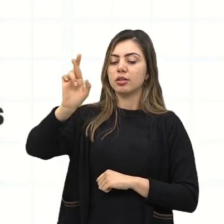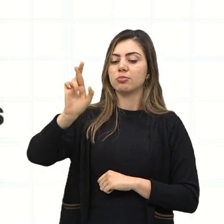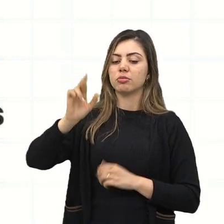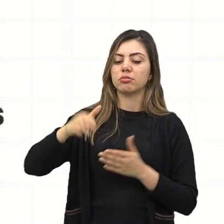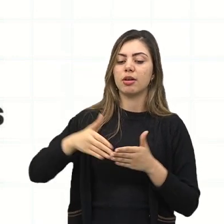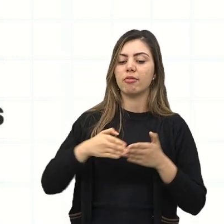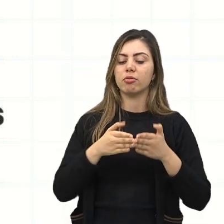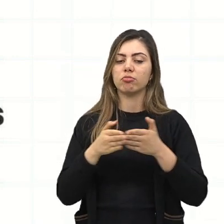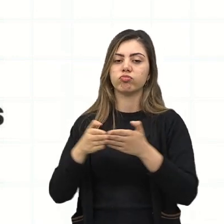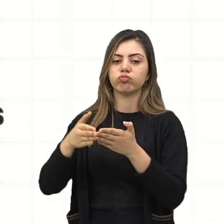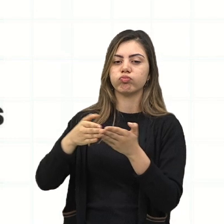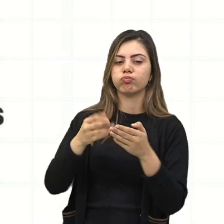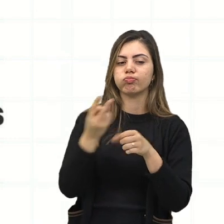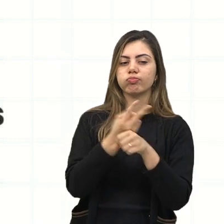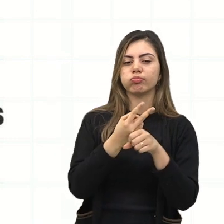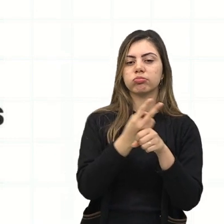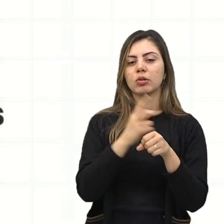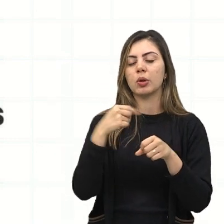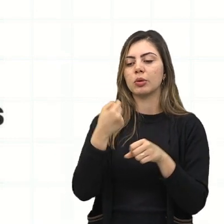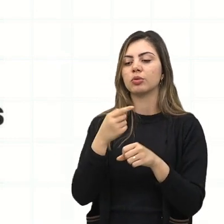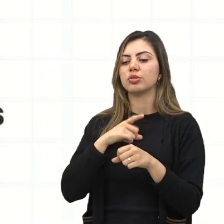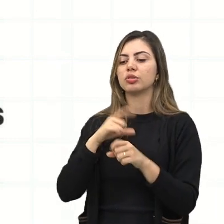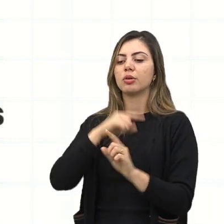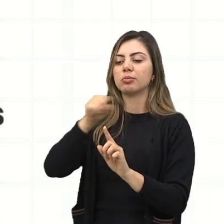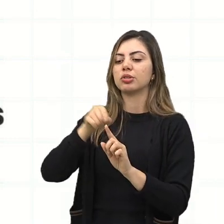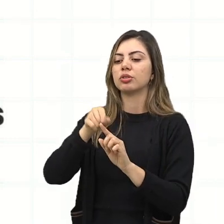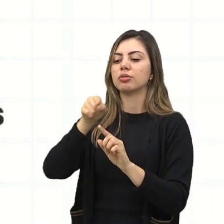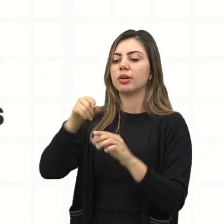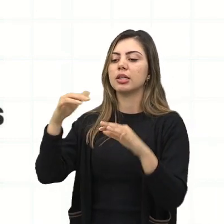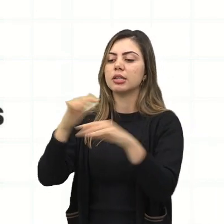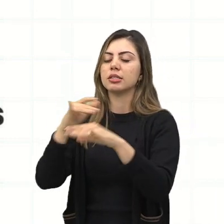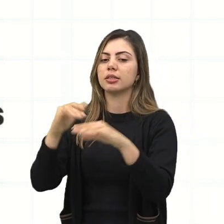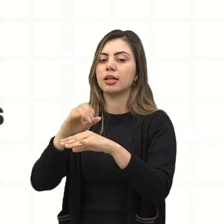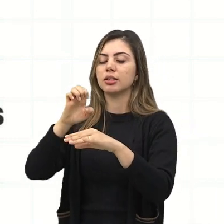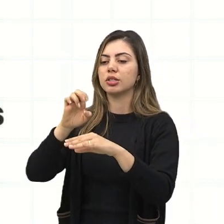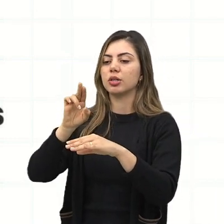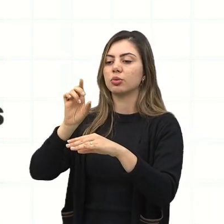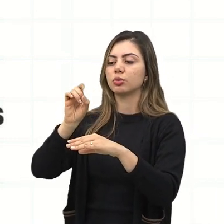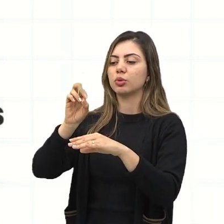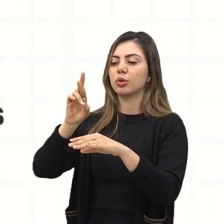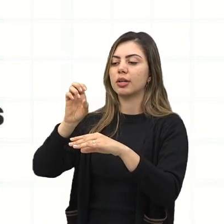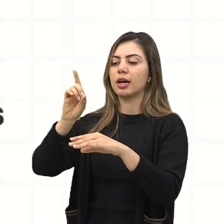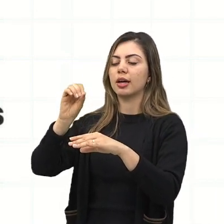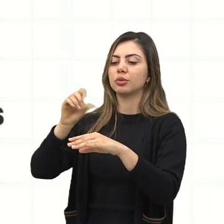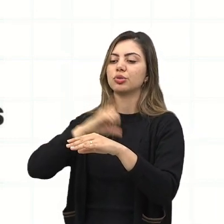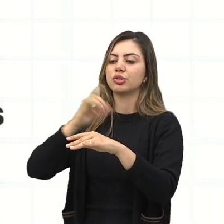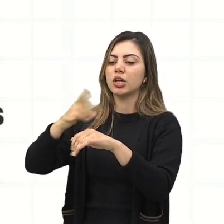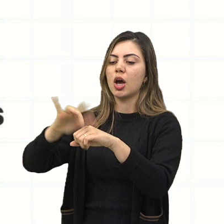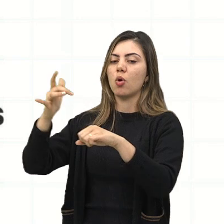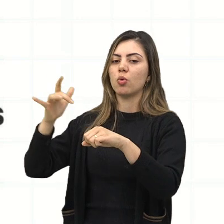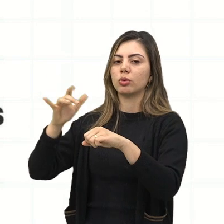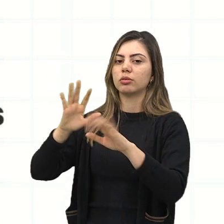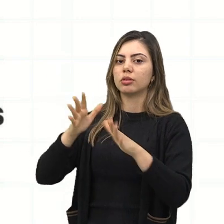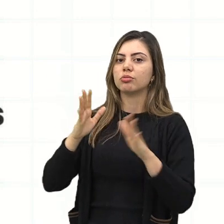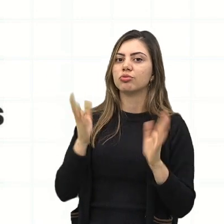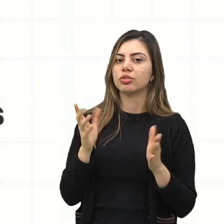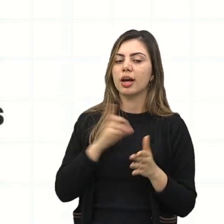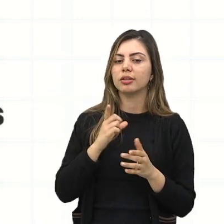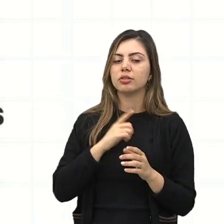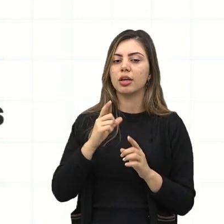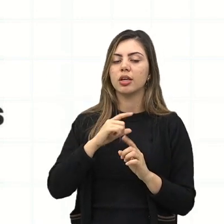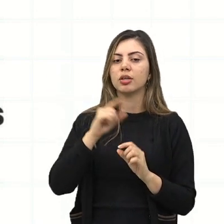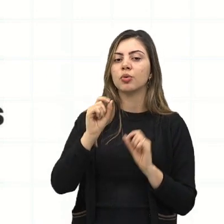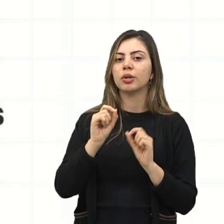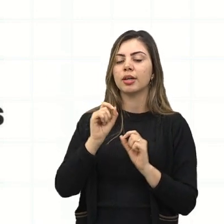rio. Estávamos procurando uma cidade misteriosa cheia de ouro chamada Eldorado. Então eu falei, beleza. Então eu já tenho meu mote. Eles estavam buscando